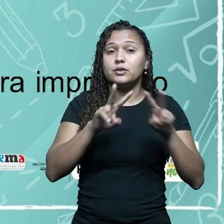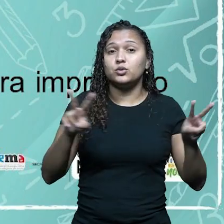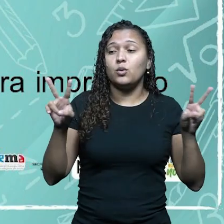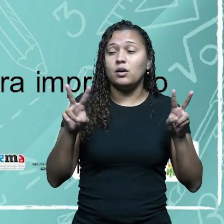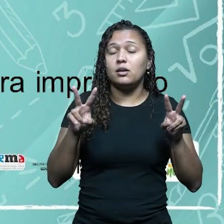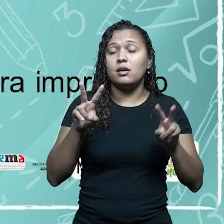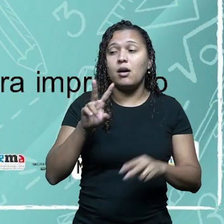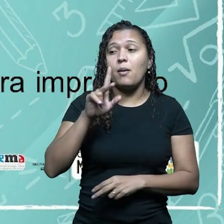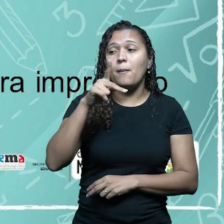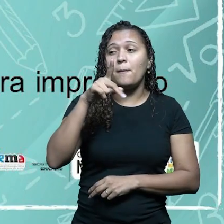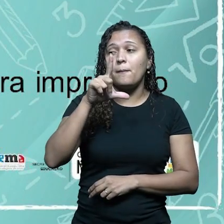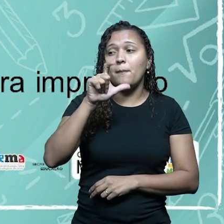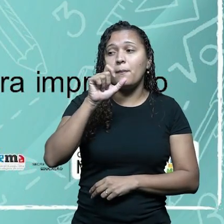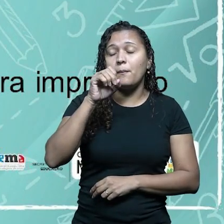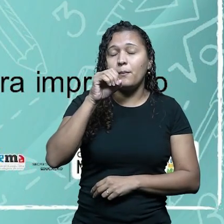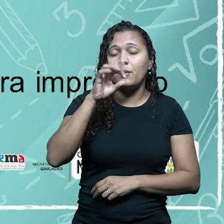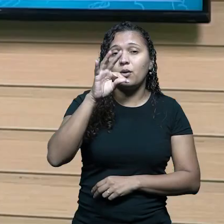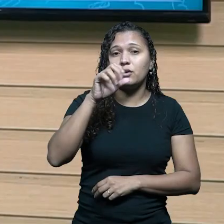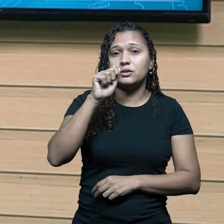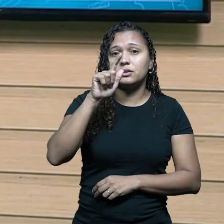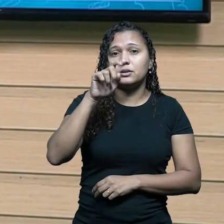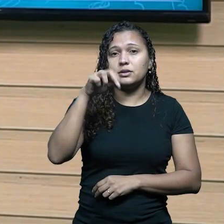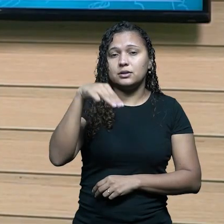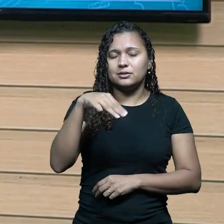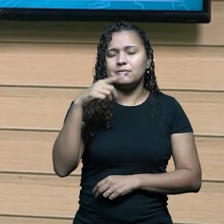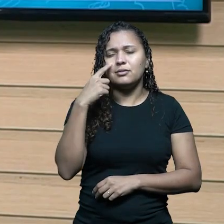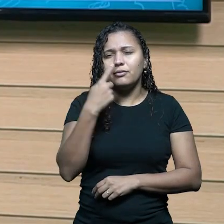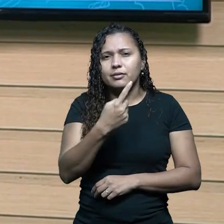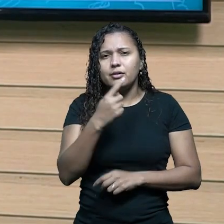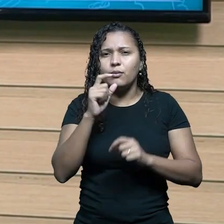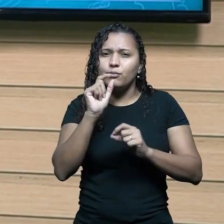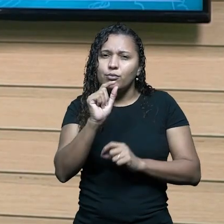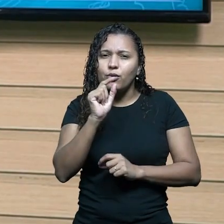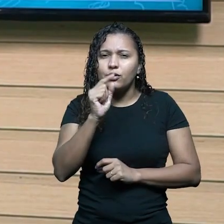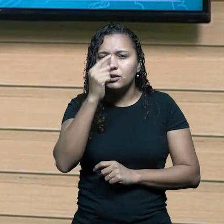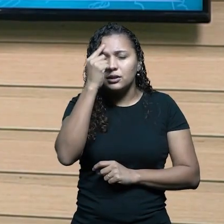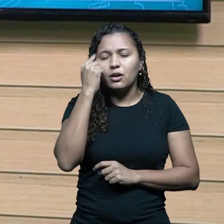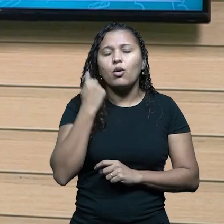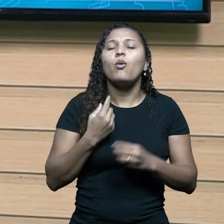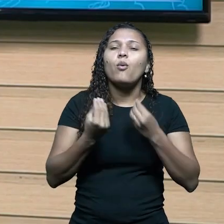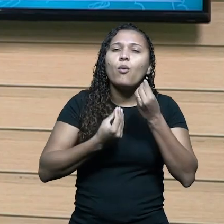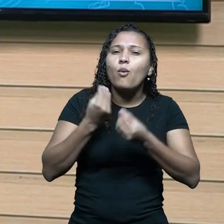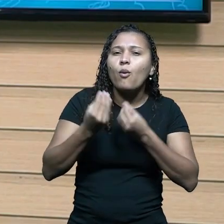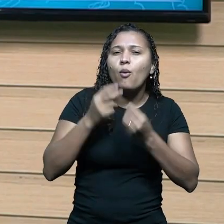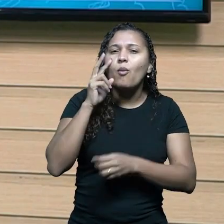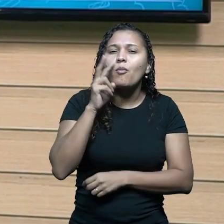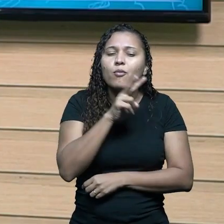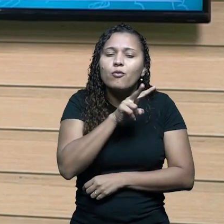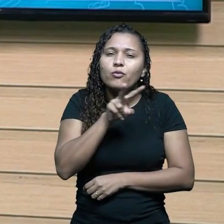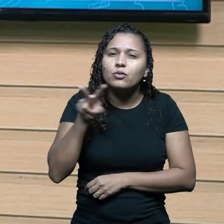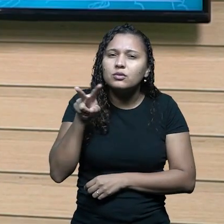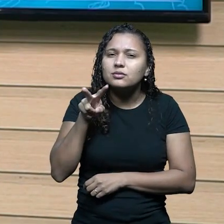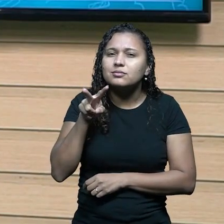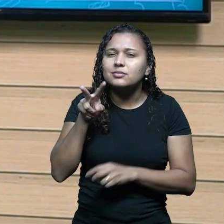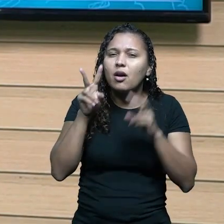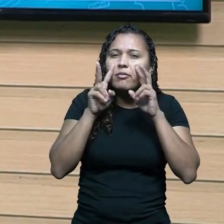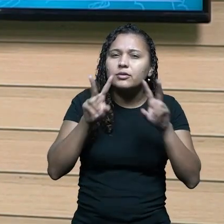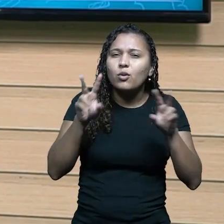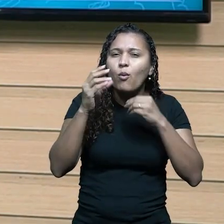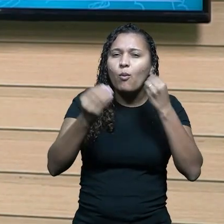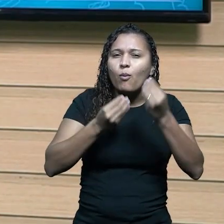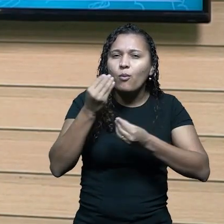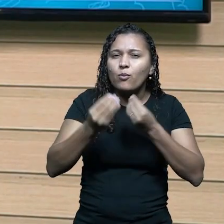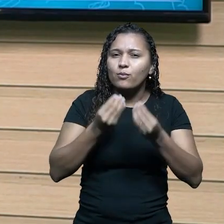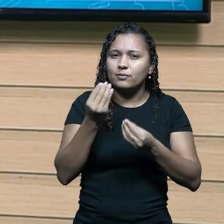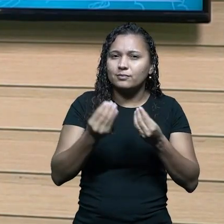Visualização e plotagem de desenhos. Aqui nós vamos ver um pouquinho sobre esta visualização, como a gente faz